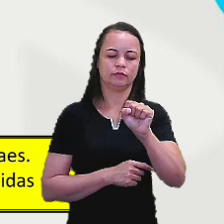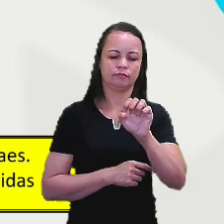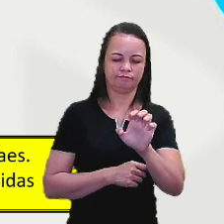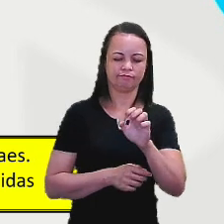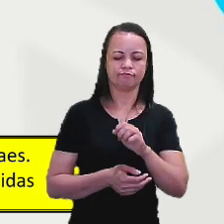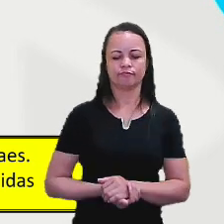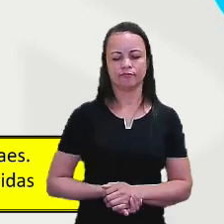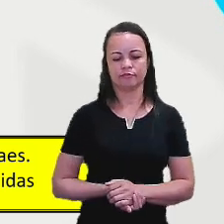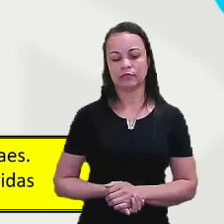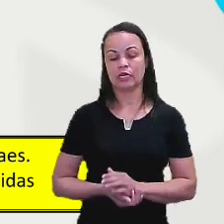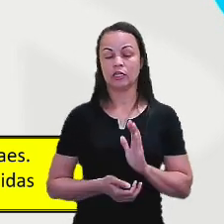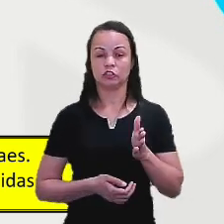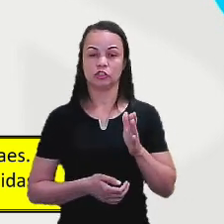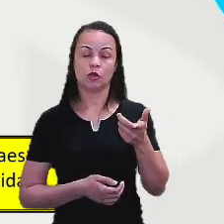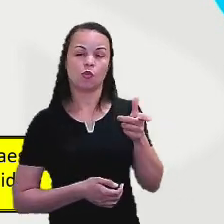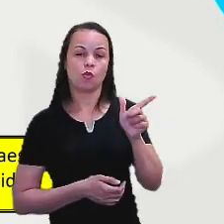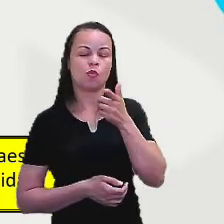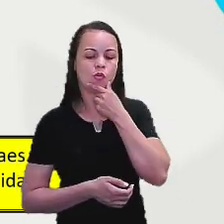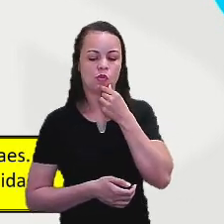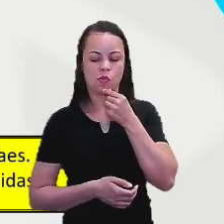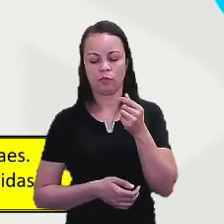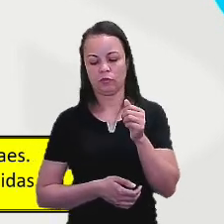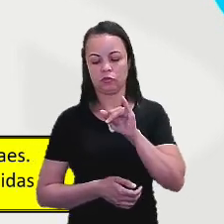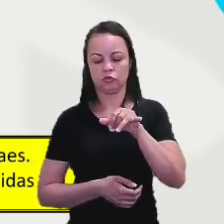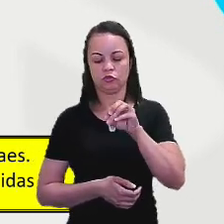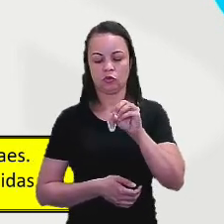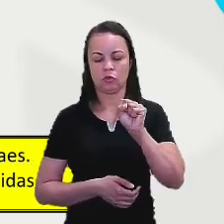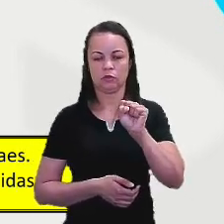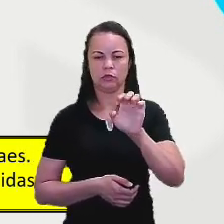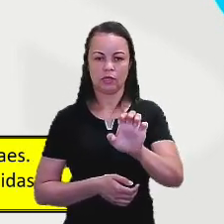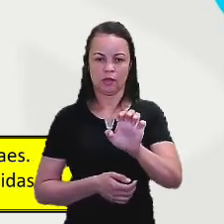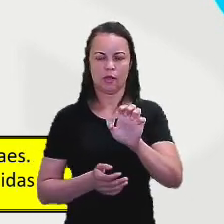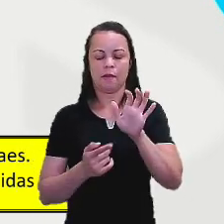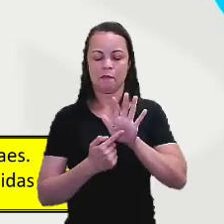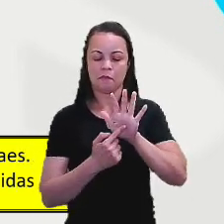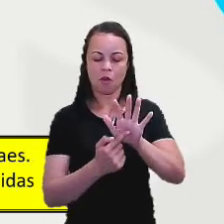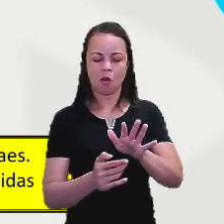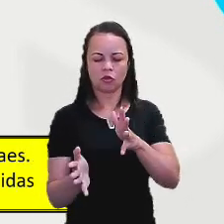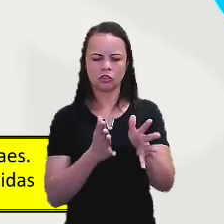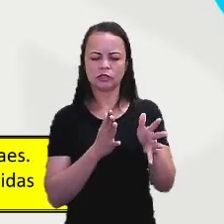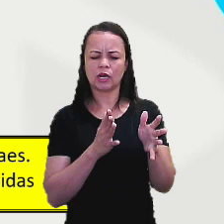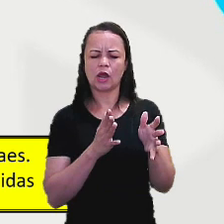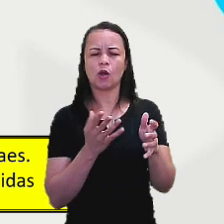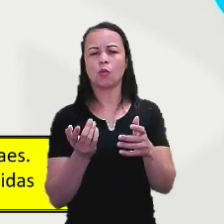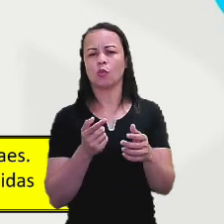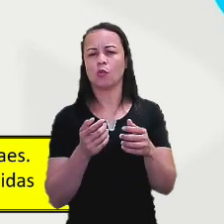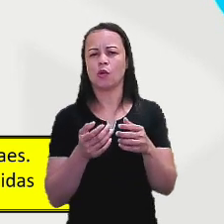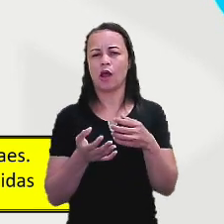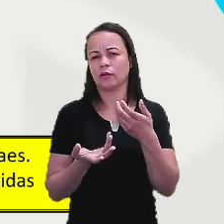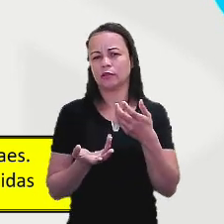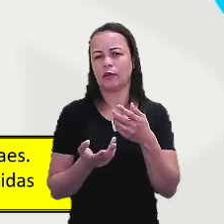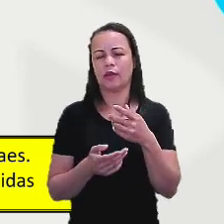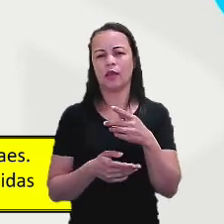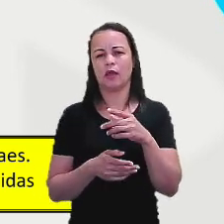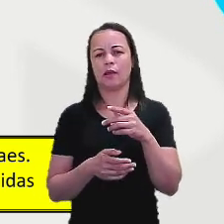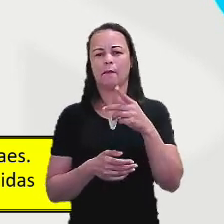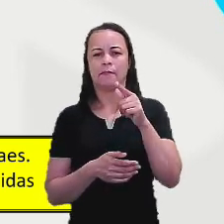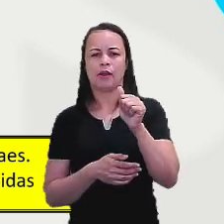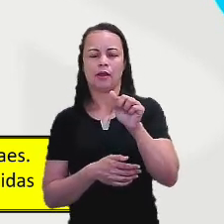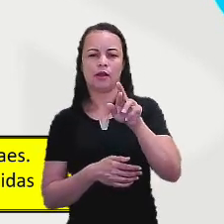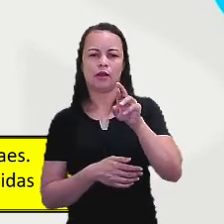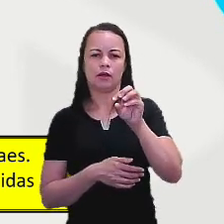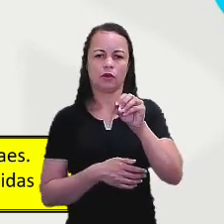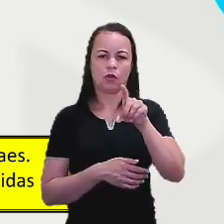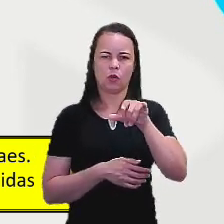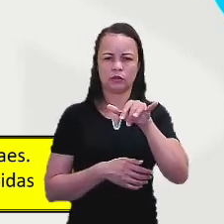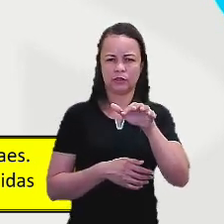Paulo Paes, ele traz aqui uma paródia, que fica também com um tom meio humorístico, né? Utilizando algumas